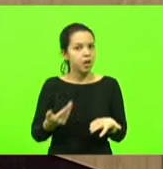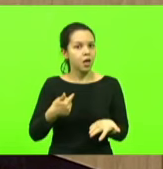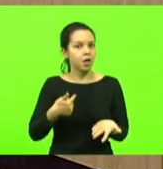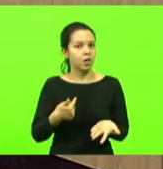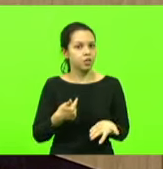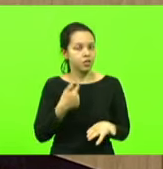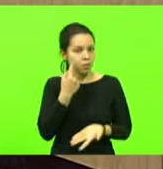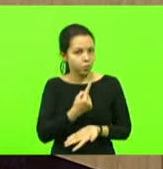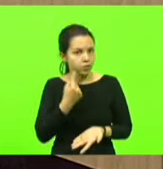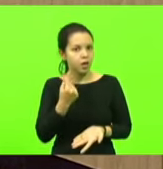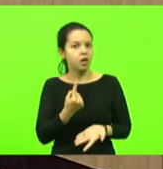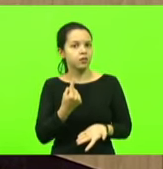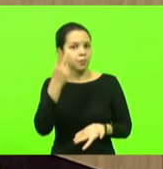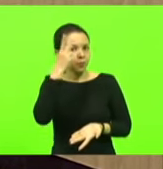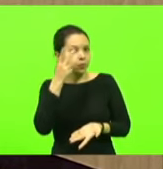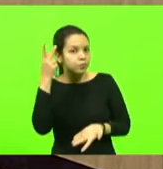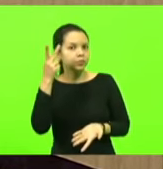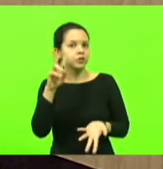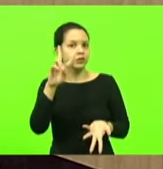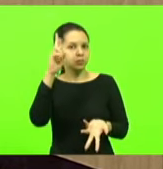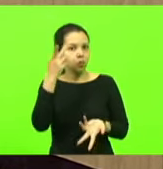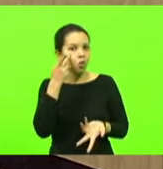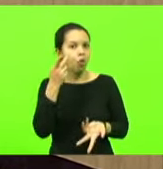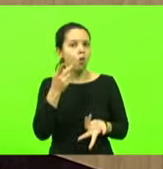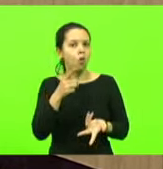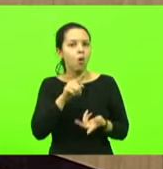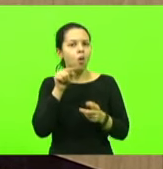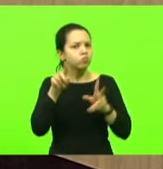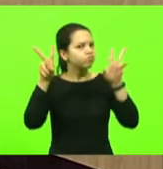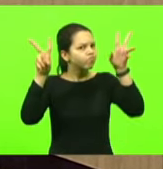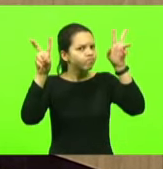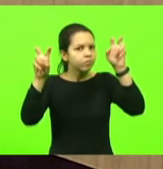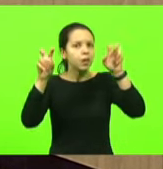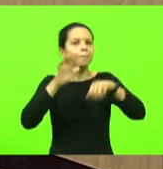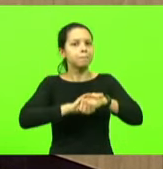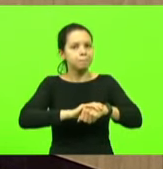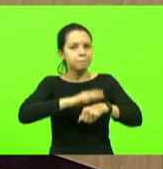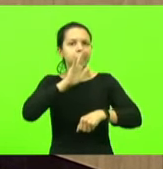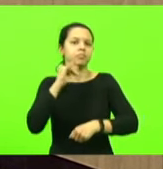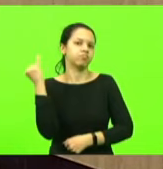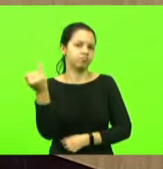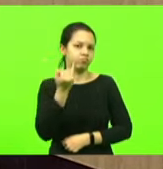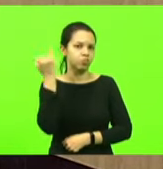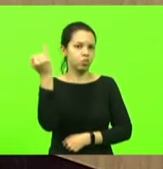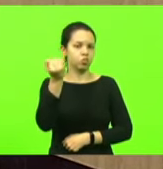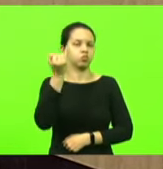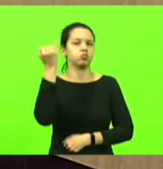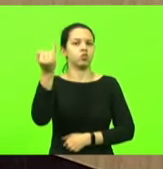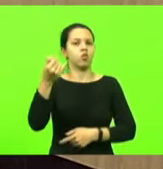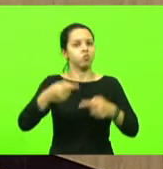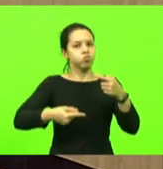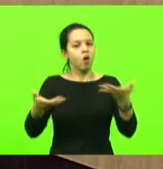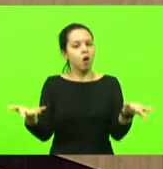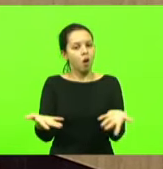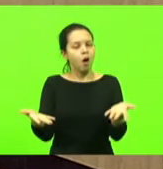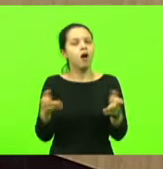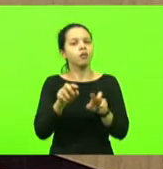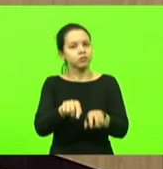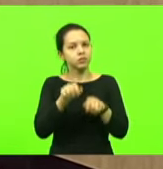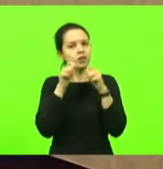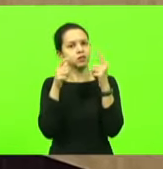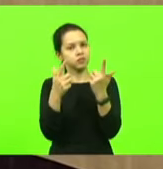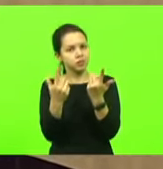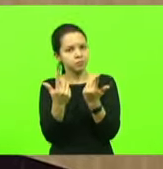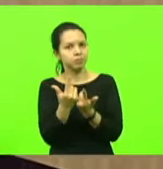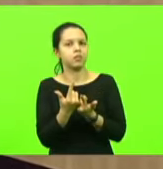Paulinha, deputado Milton, talvez seja um dos temas mais importantes que aportou na Assembleia